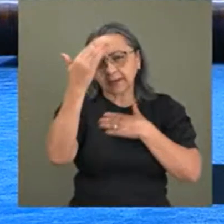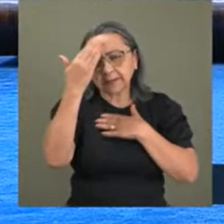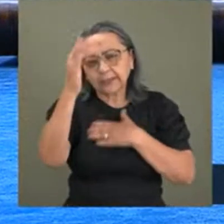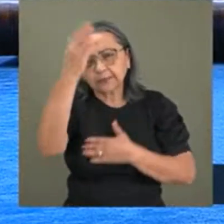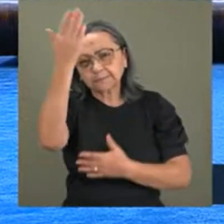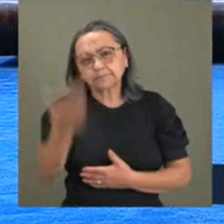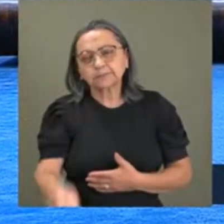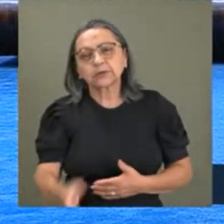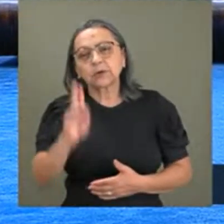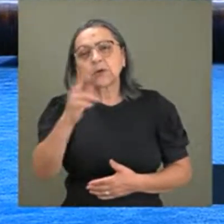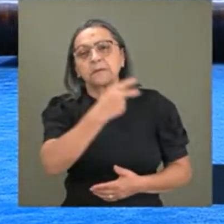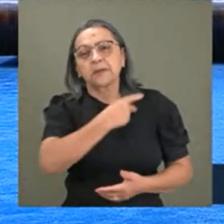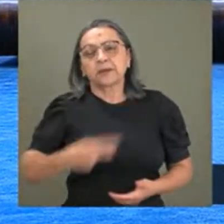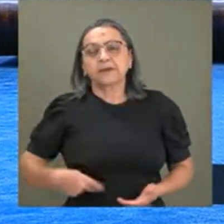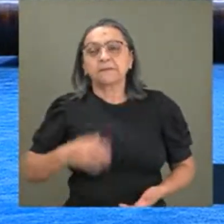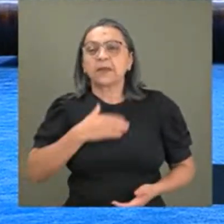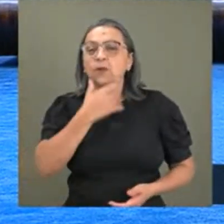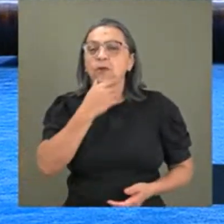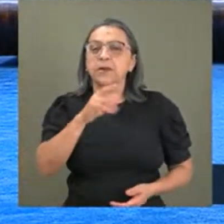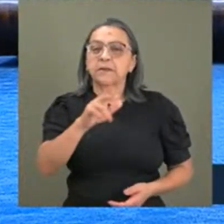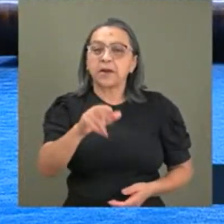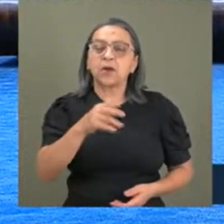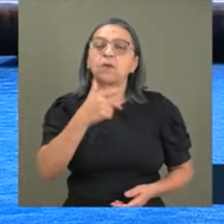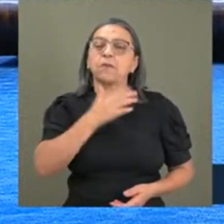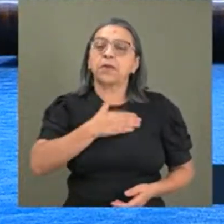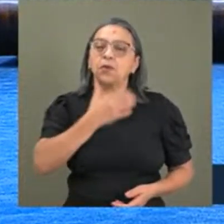senhor presidente, meu irmão, meu amigo,